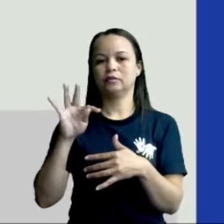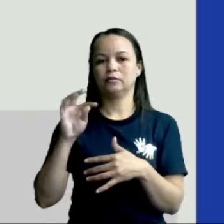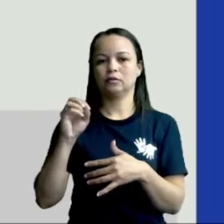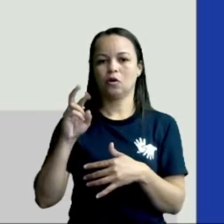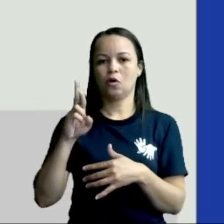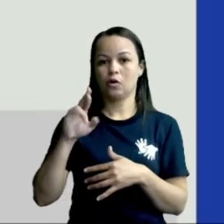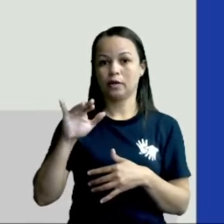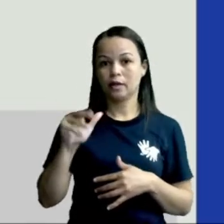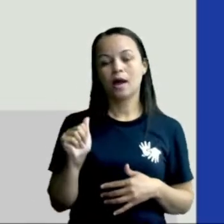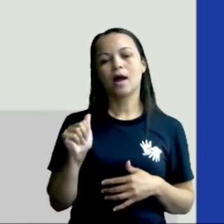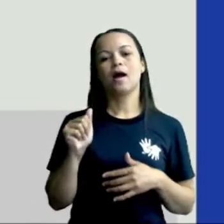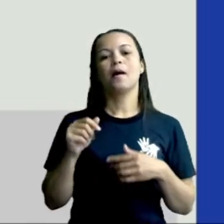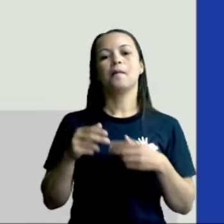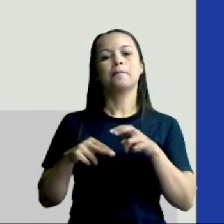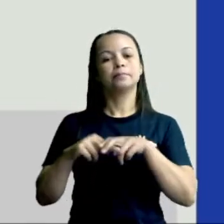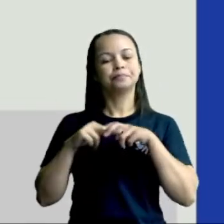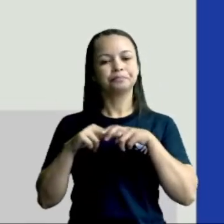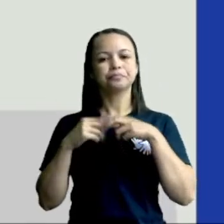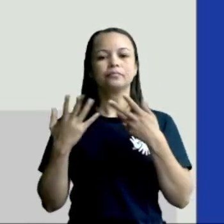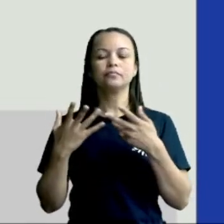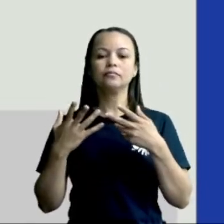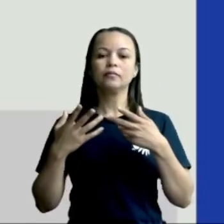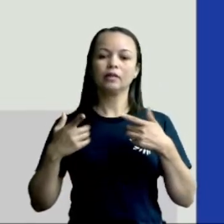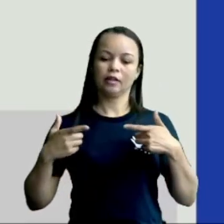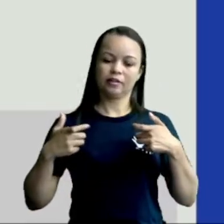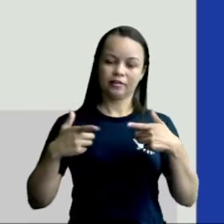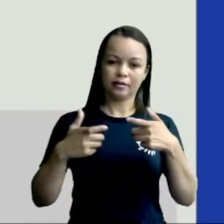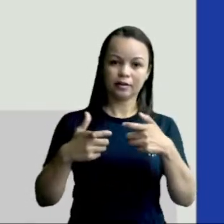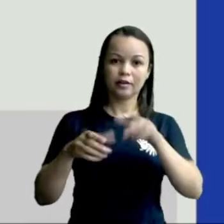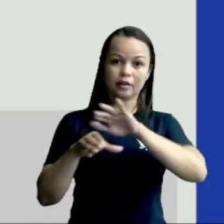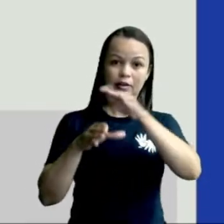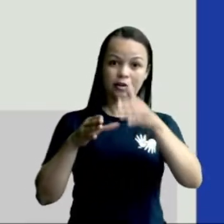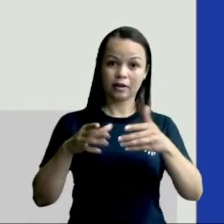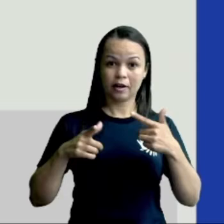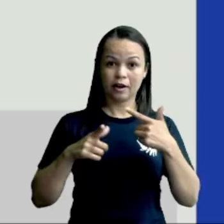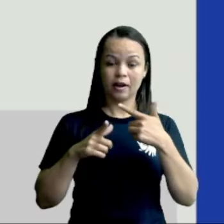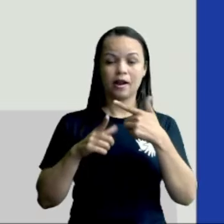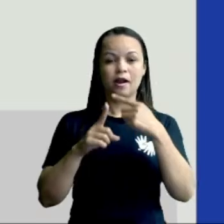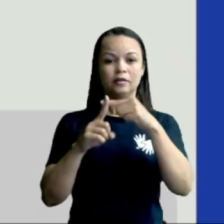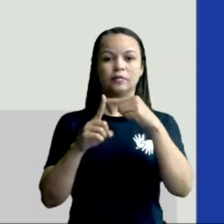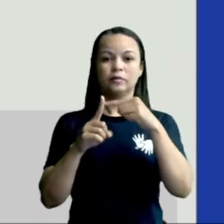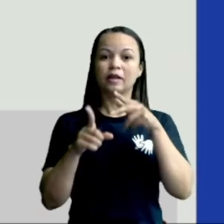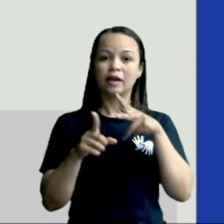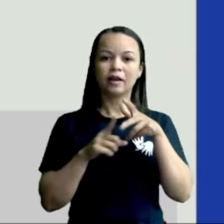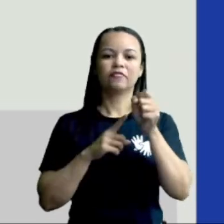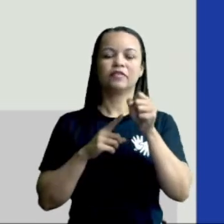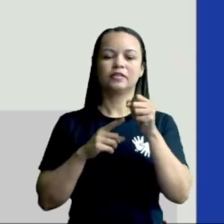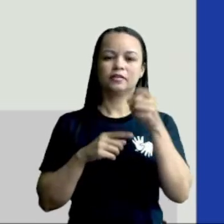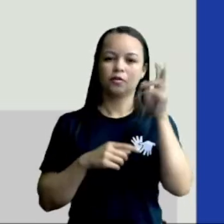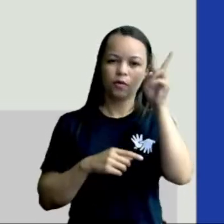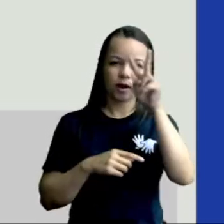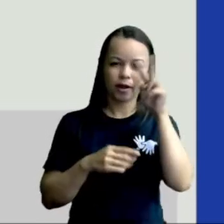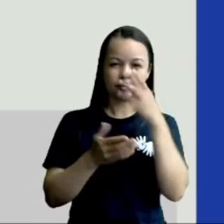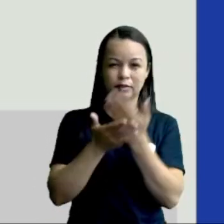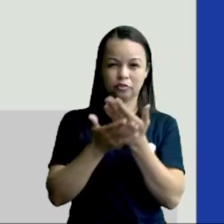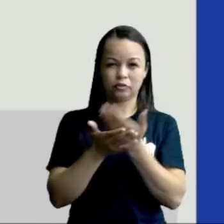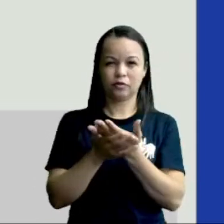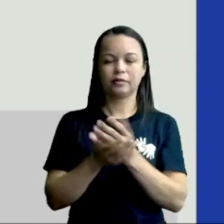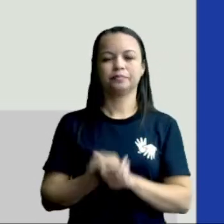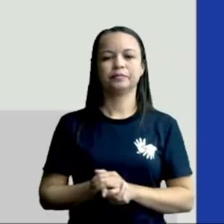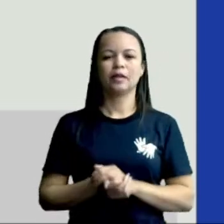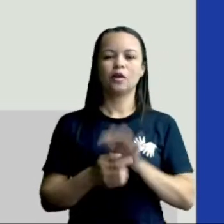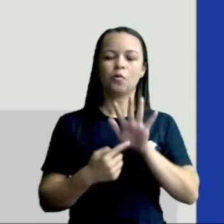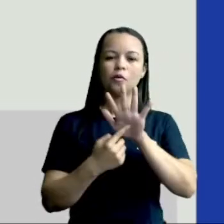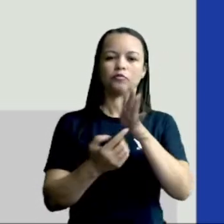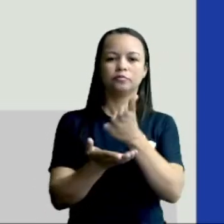Por causa da vitória do Monte das Tabocas. Quem lembra dessa história? Lembra que a gente estudou sobre essa história na aula passada? Eu